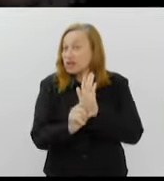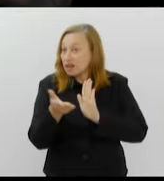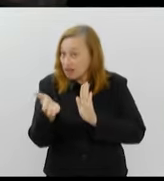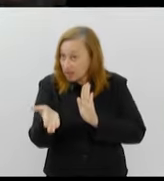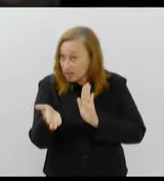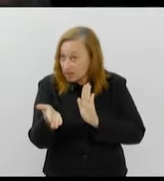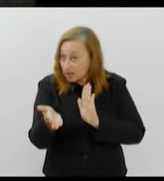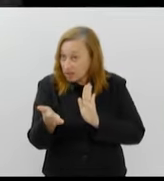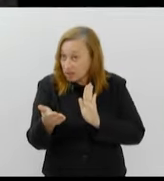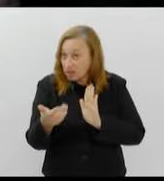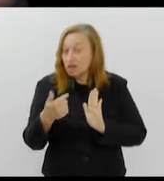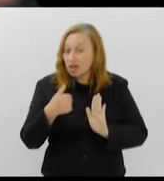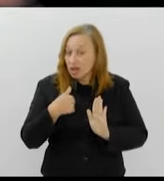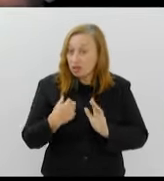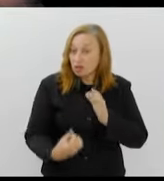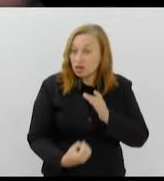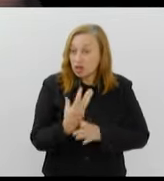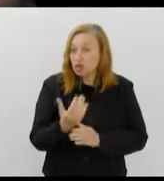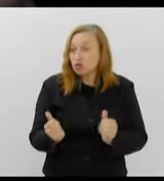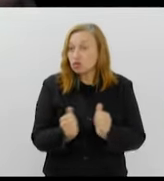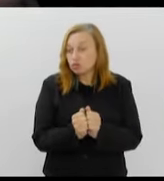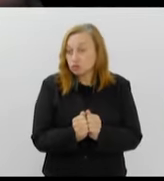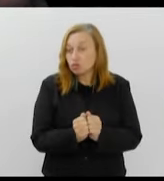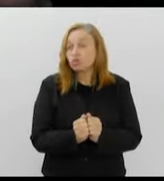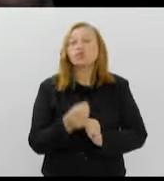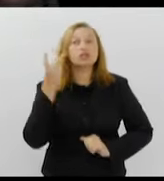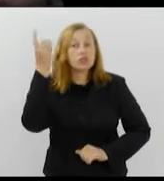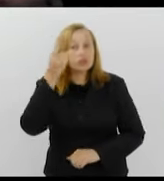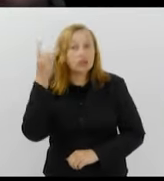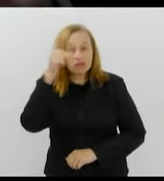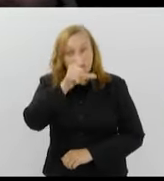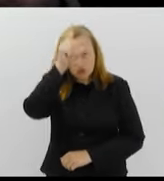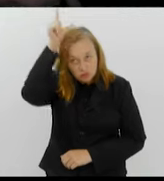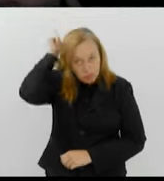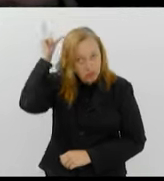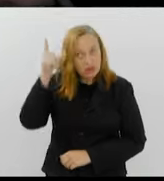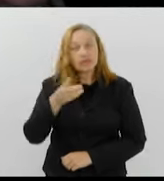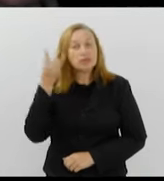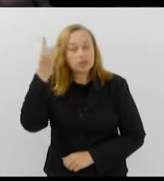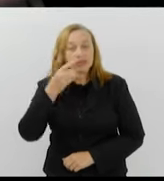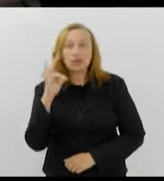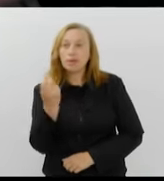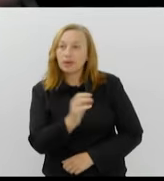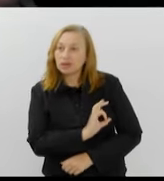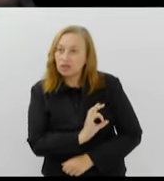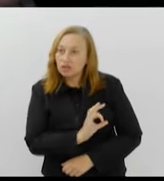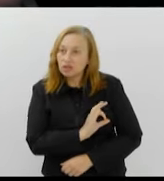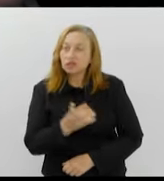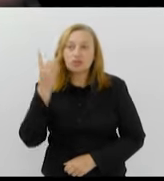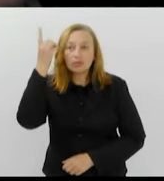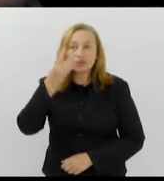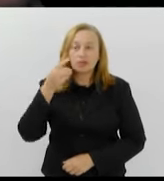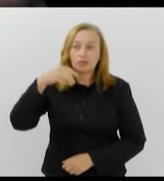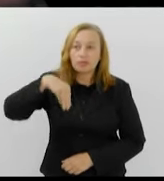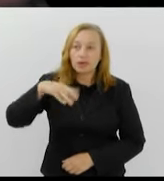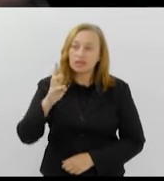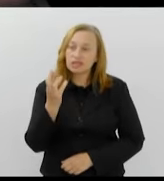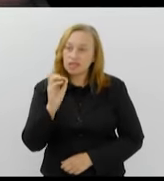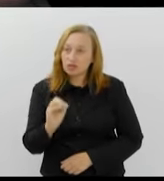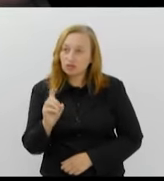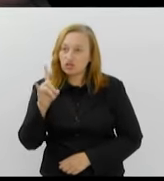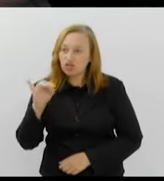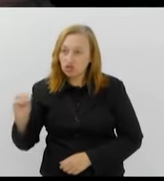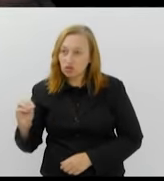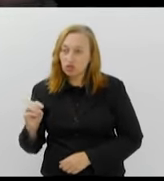qual eu sou um dos autores ao lado do deputado Luis Paulo da deputada Marta Rocha do deputado Marcelo Dino